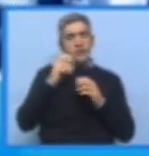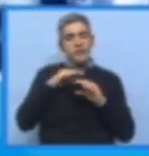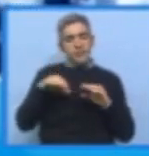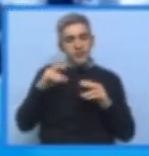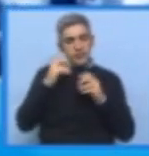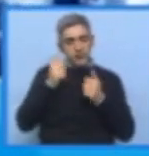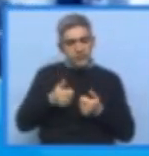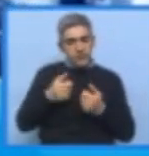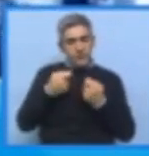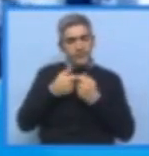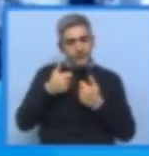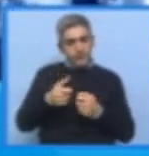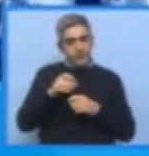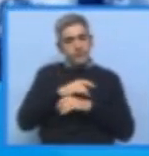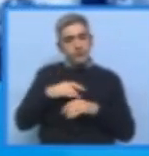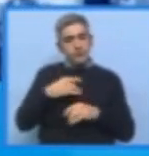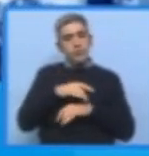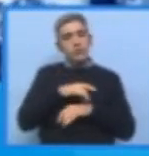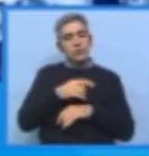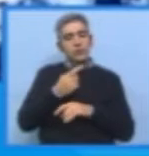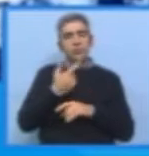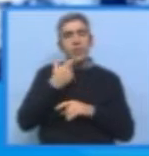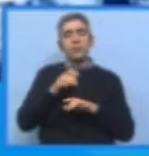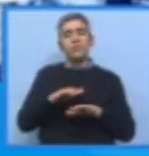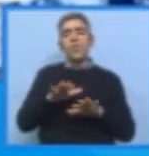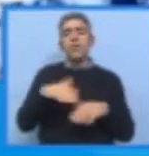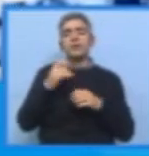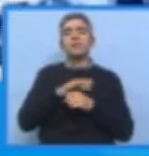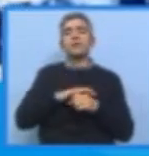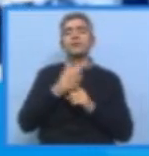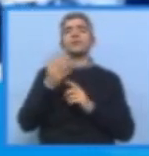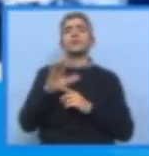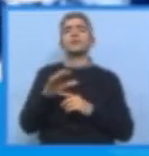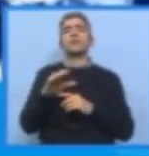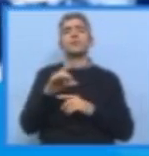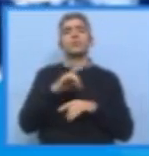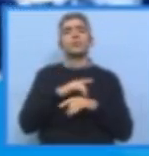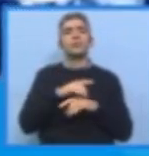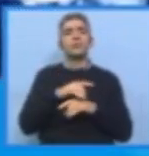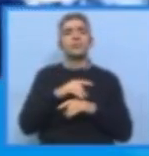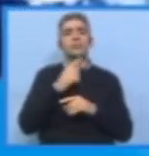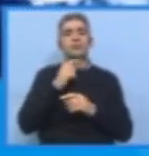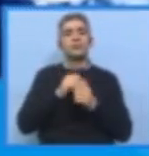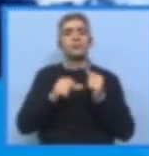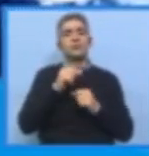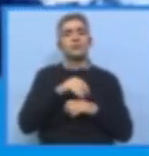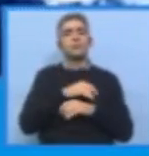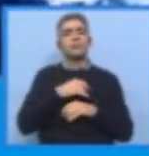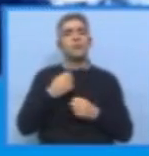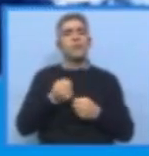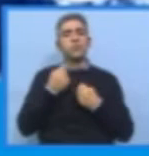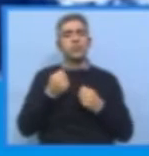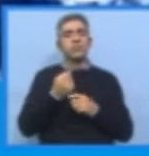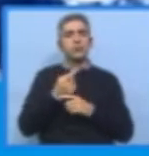e clinicamente correta, que é, não se vai reanimar uma situação em que o doente não tenha reversibilidade clínica. Porquê? Porque